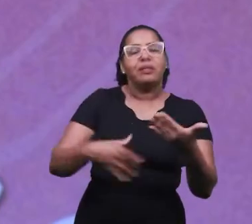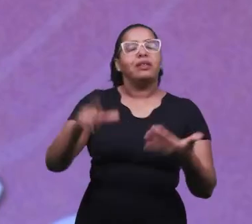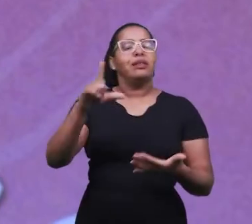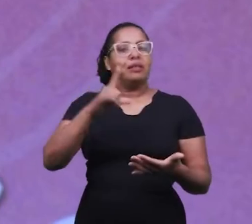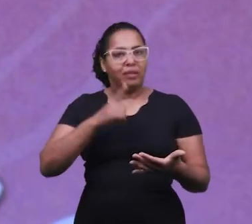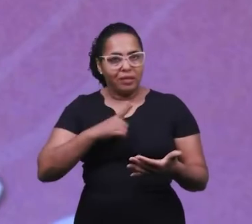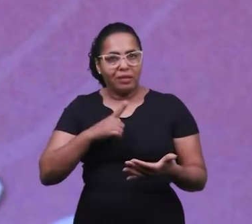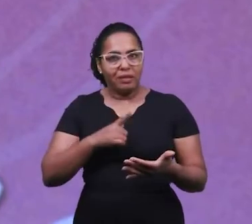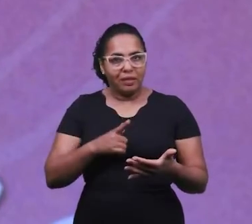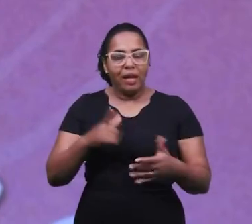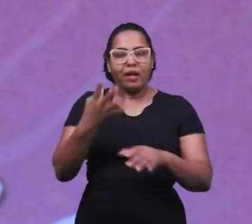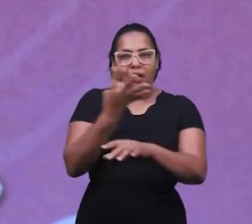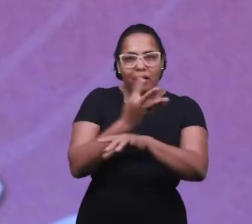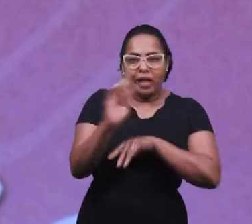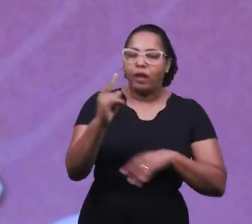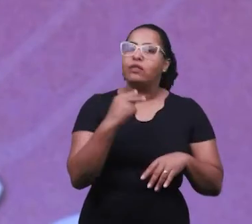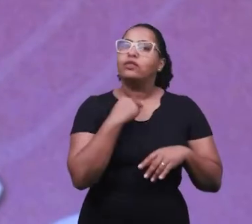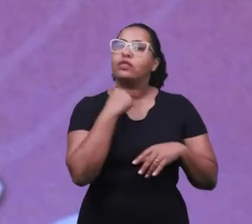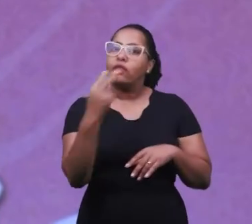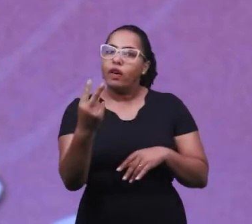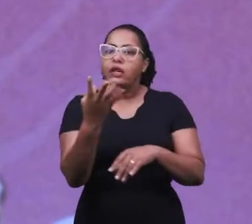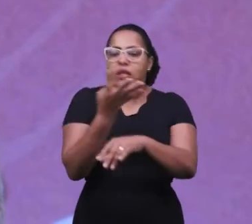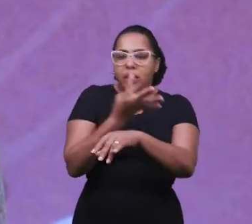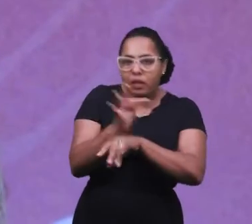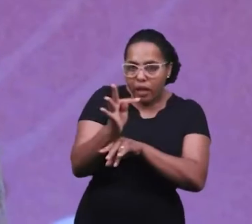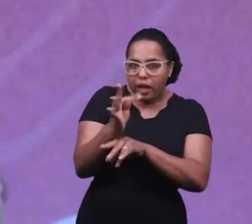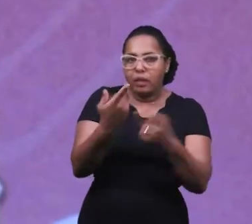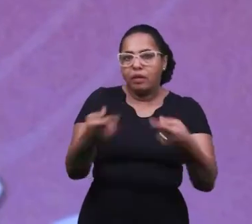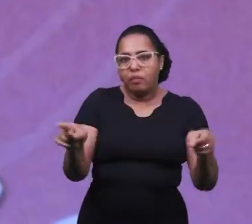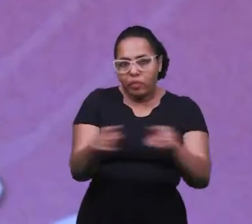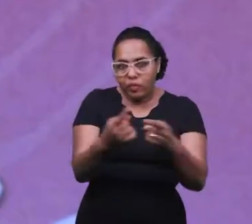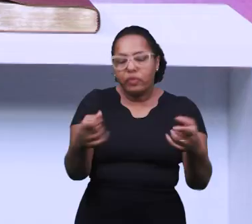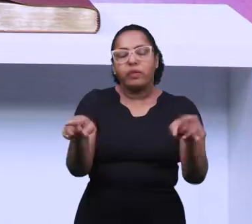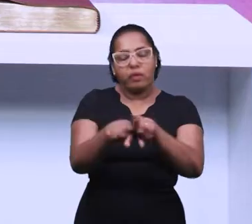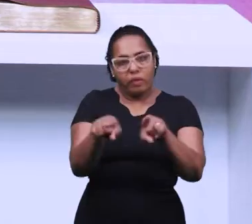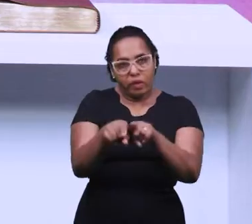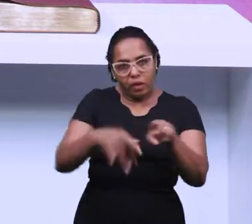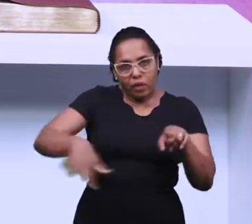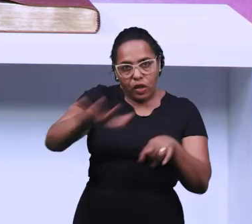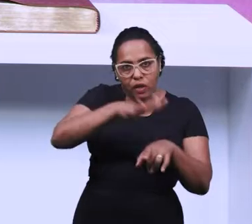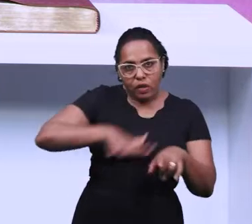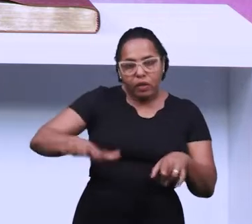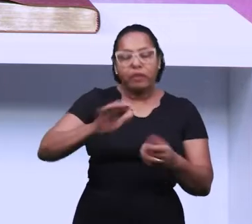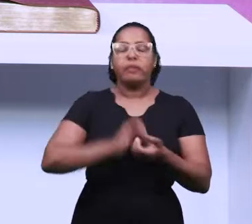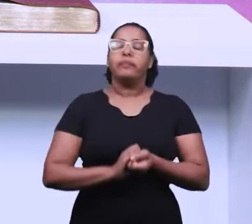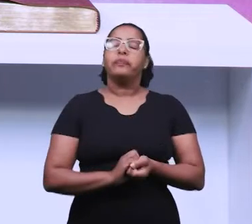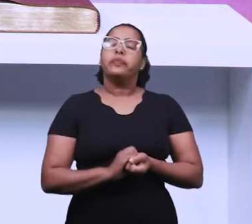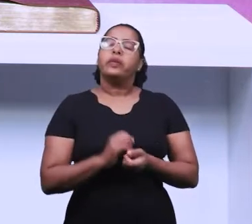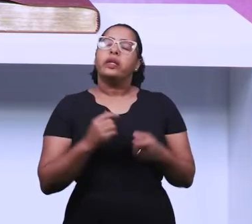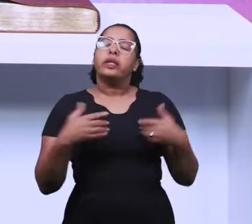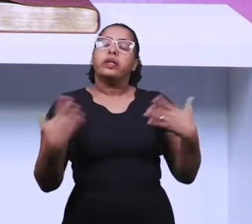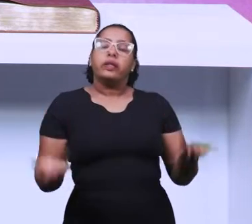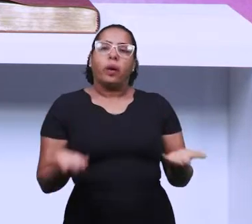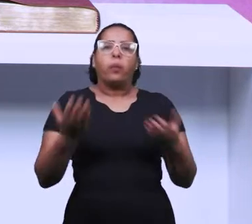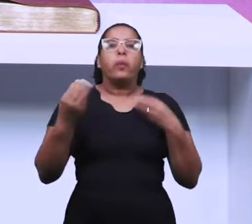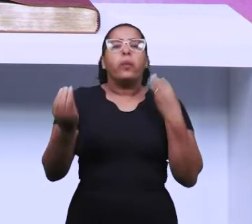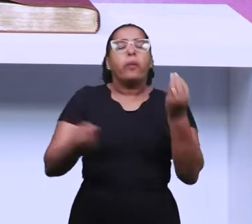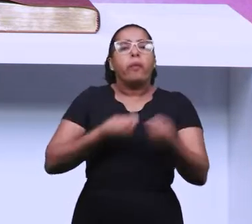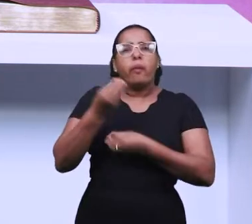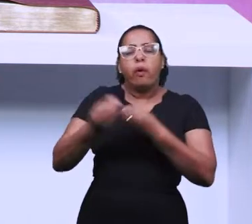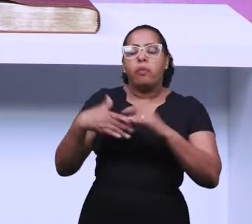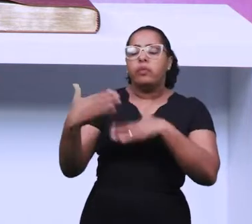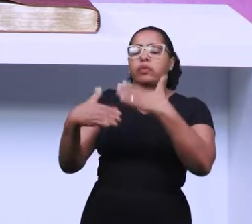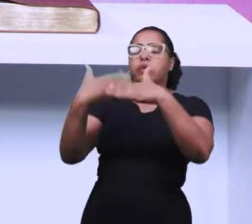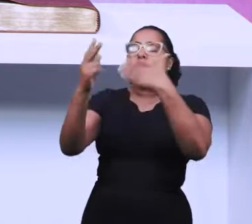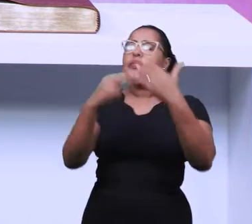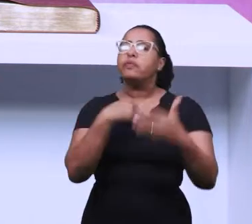vocal e também no que é técnico musical de forma geral. Então, vamos pensar nesse momento do